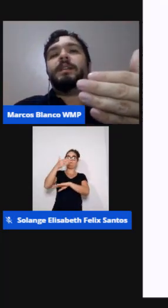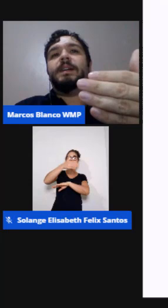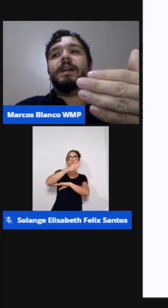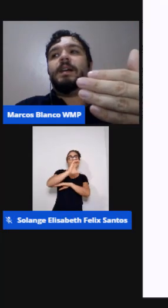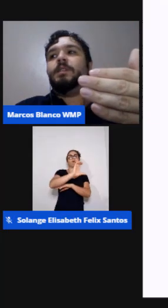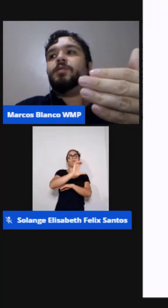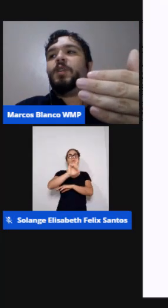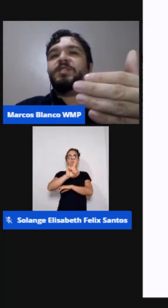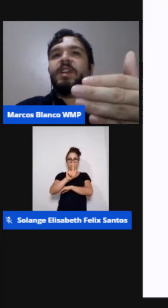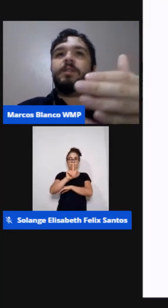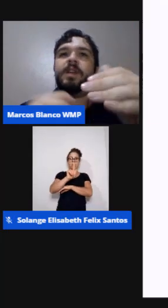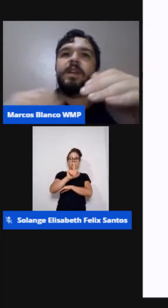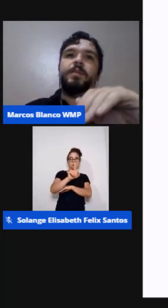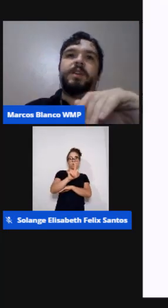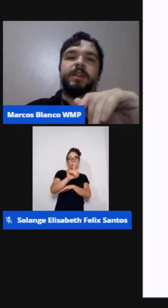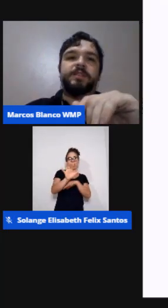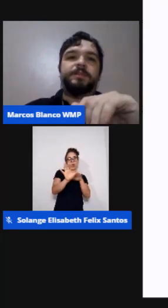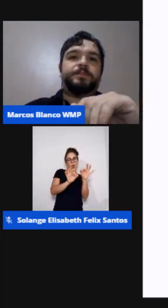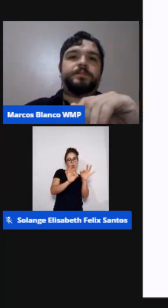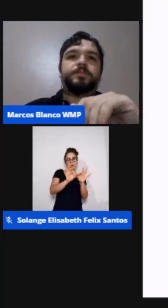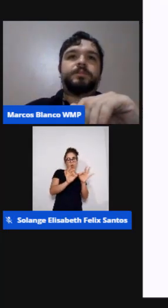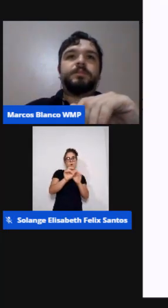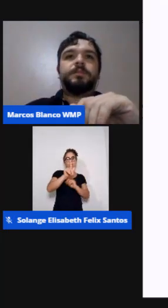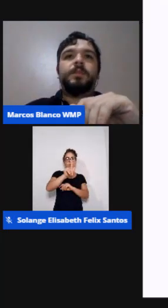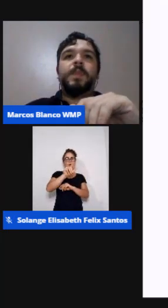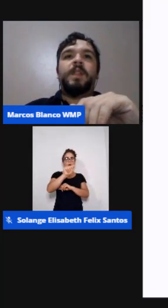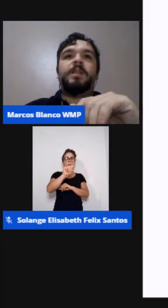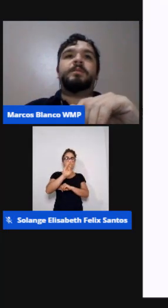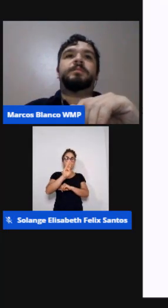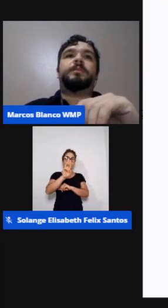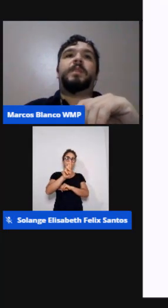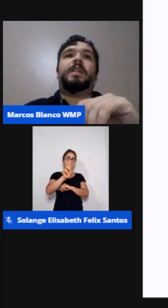gestor do projeto em Campo Grande.